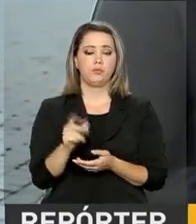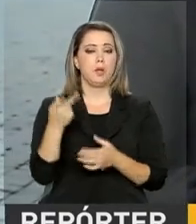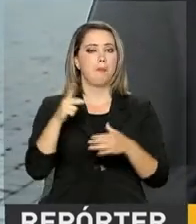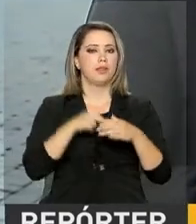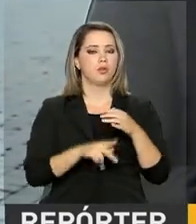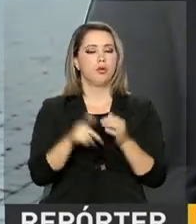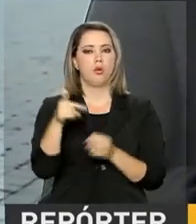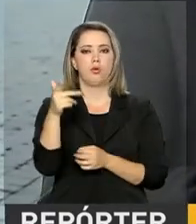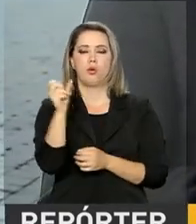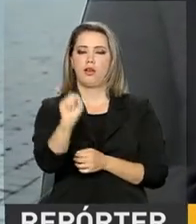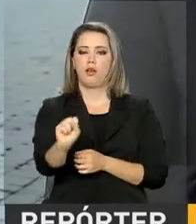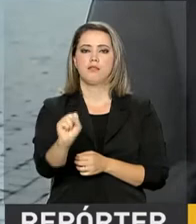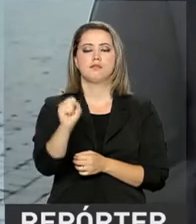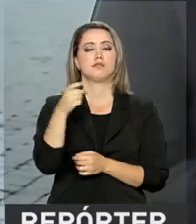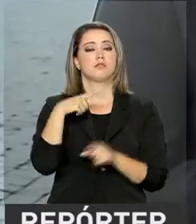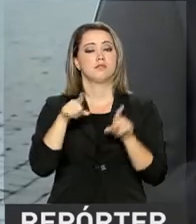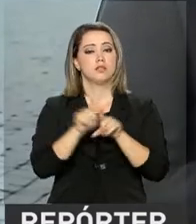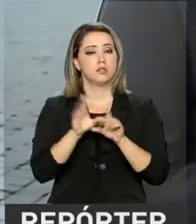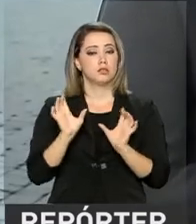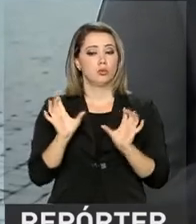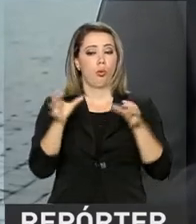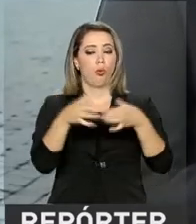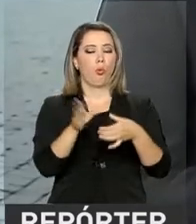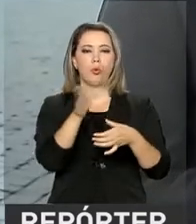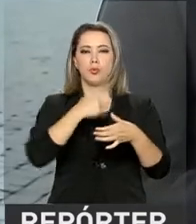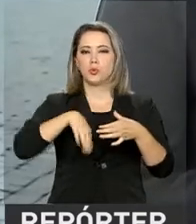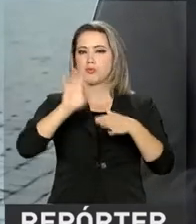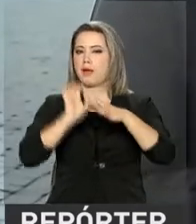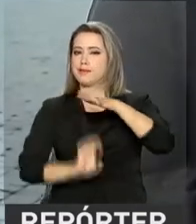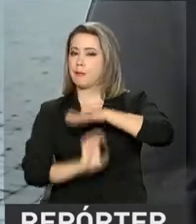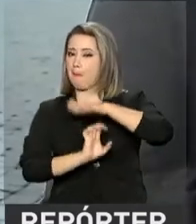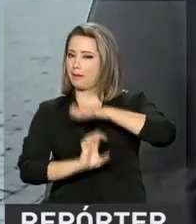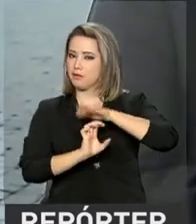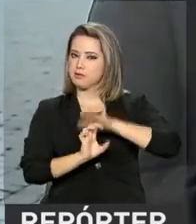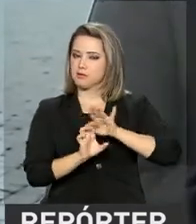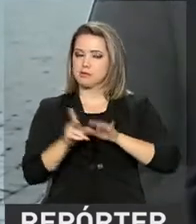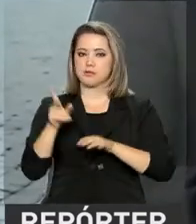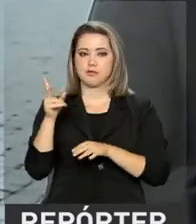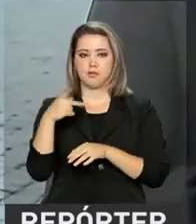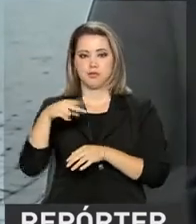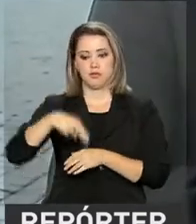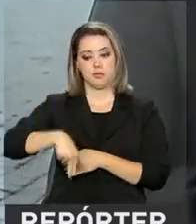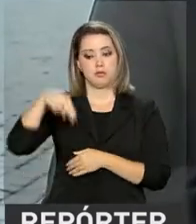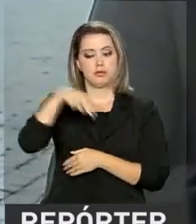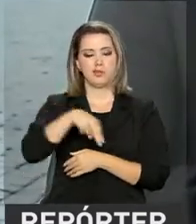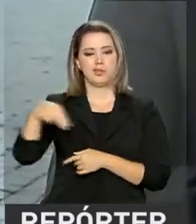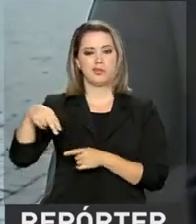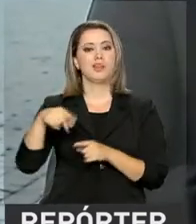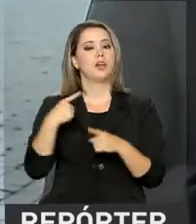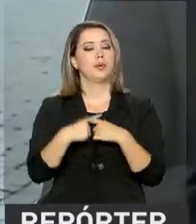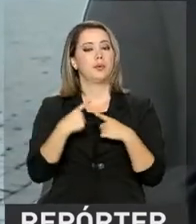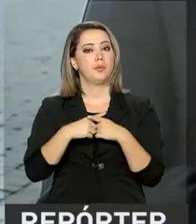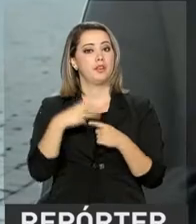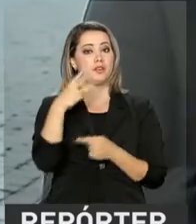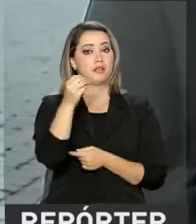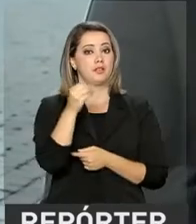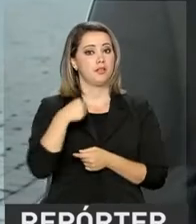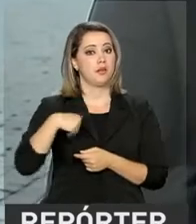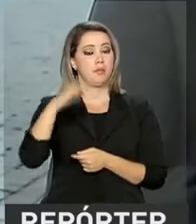e gás natural concentra esses investimentos isso porque o país é um dos 30 maiores